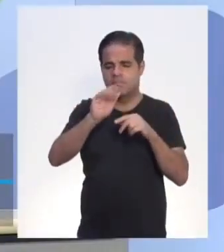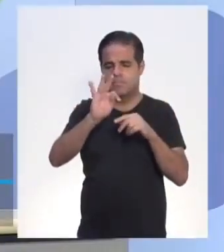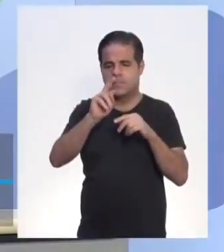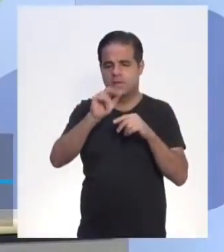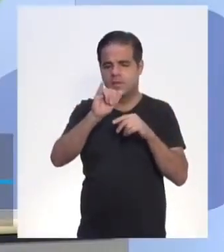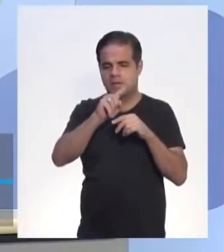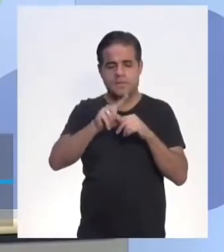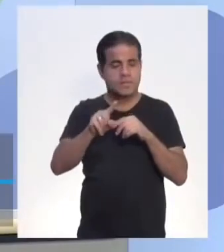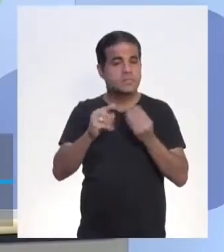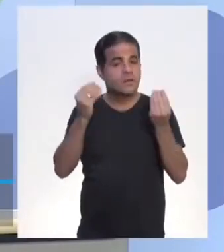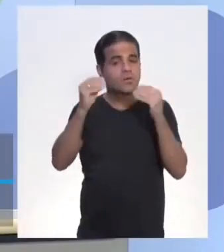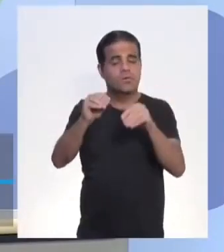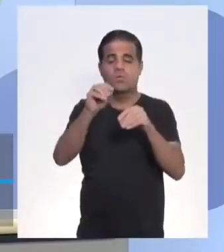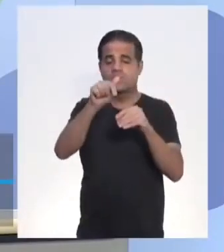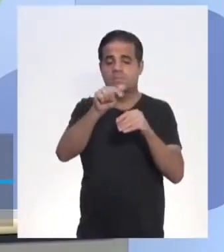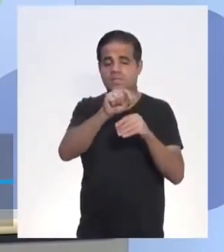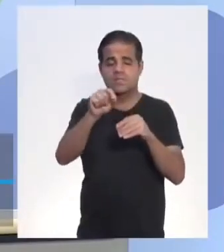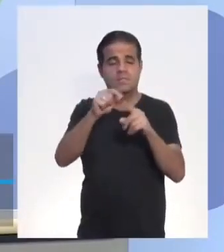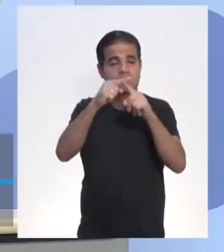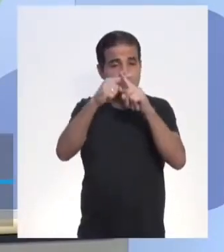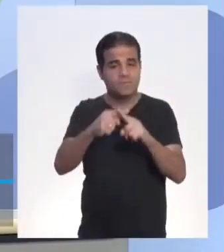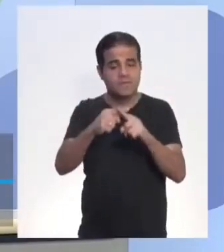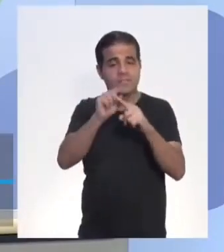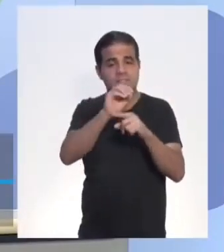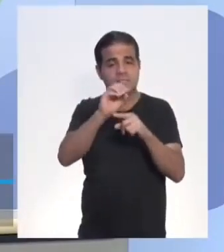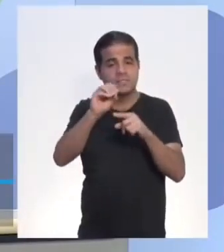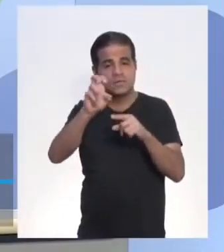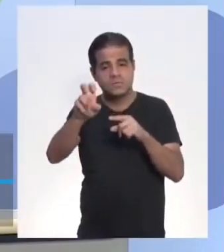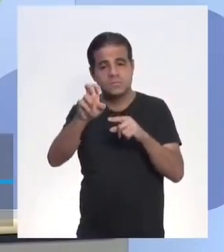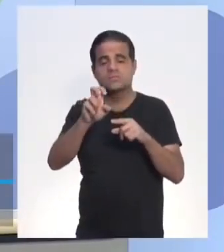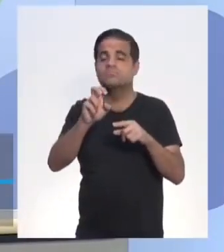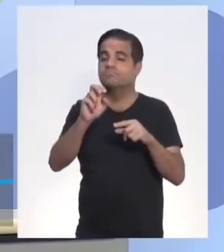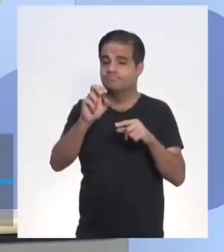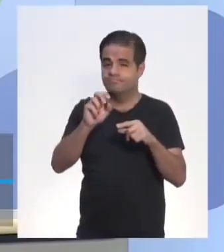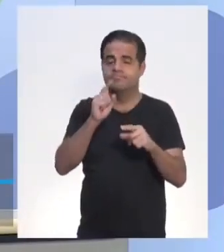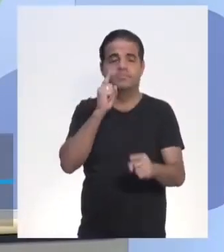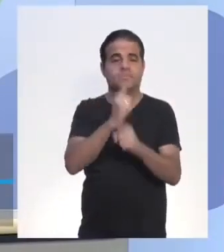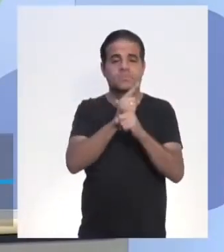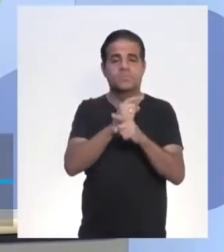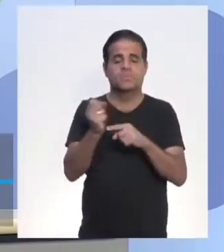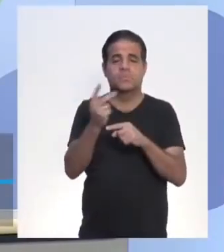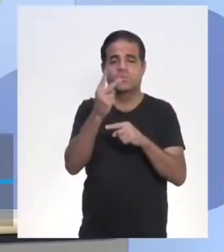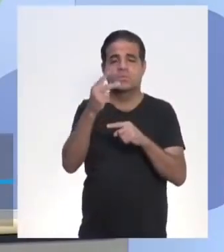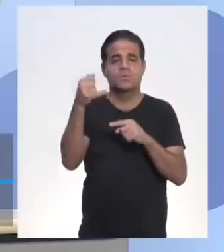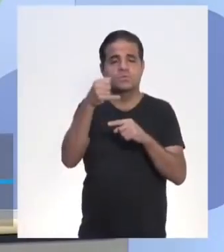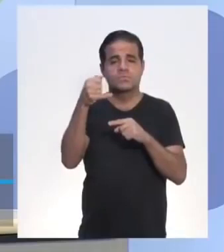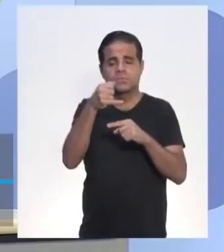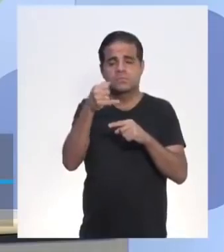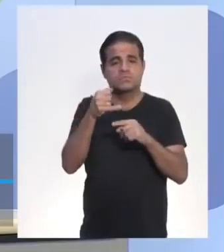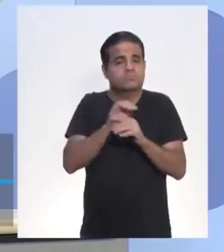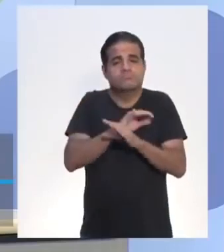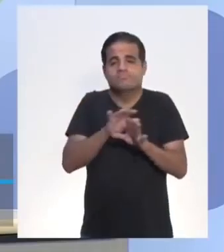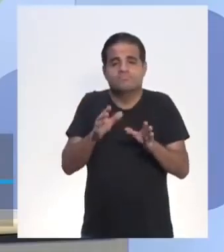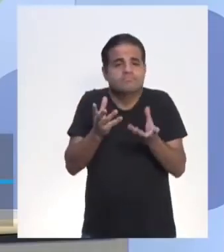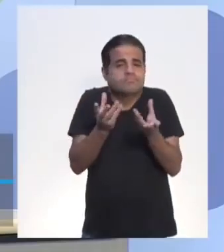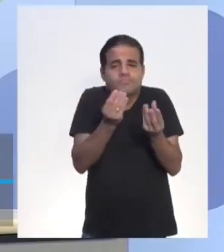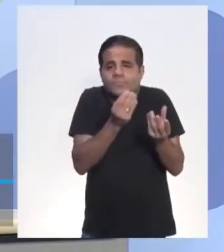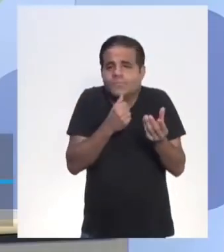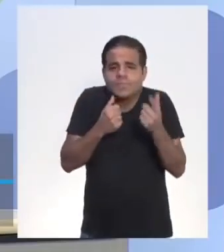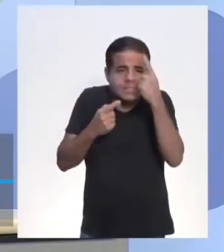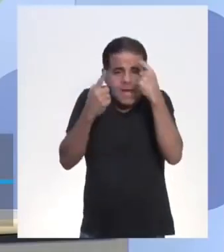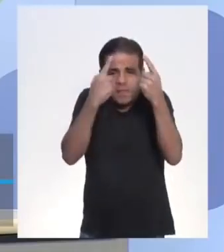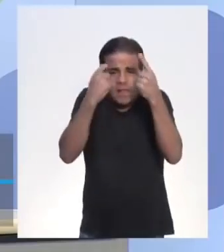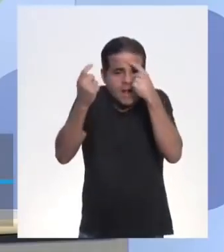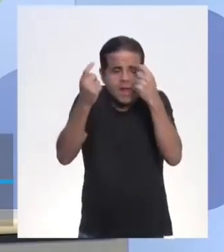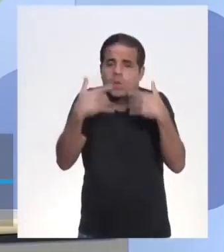ela colocou 700 vezes 0,05 E aí ela encontrando o valor subtraiu muitas ideias